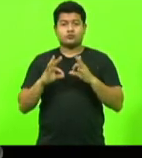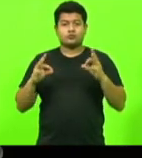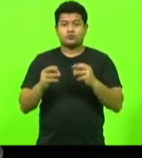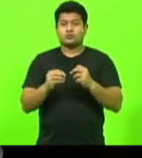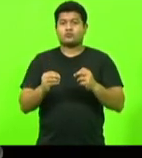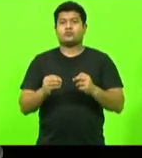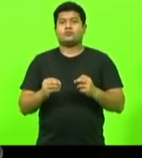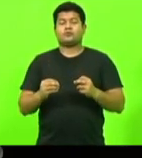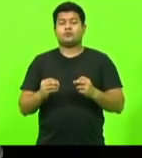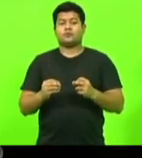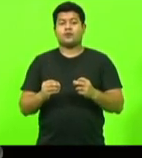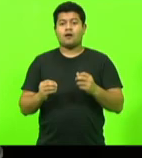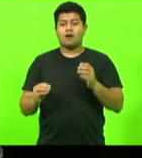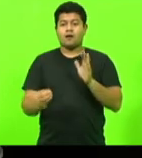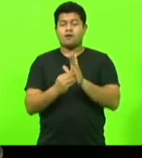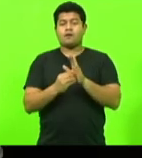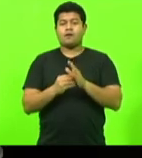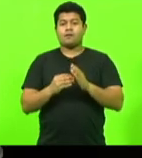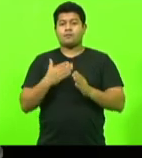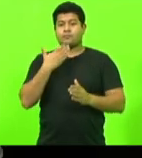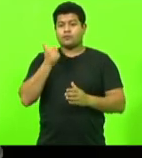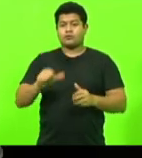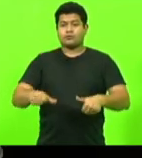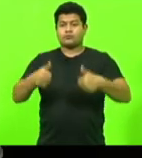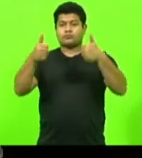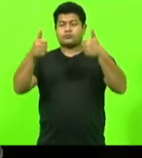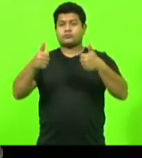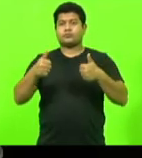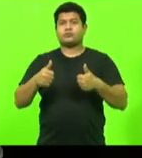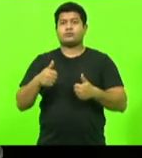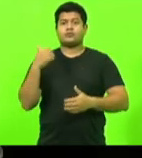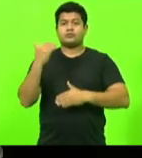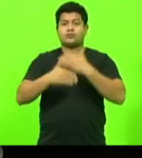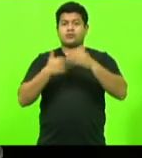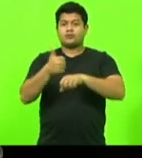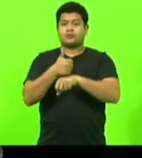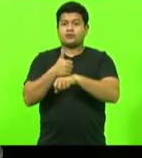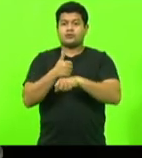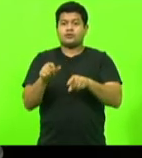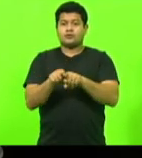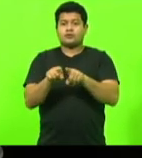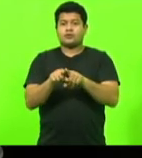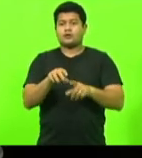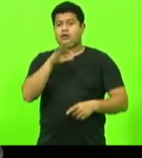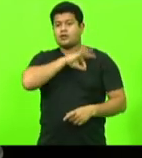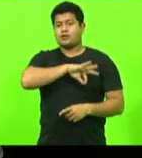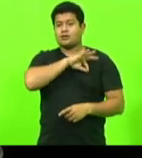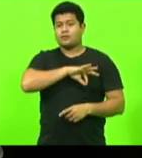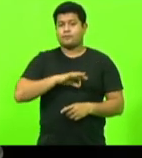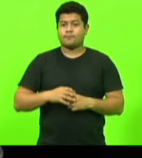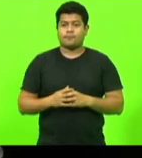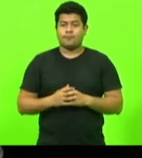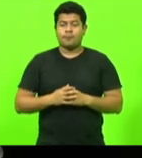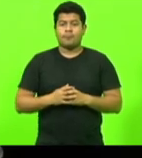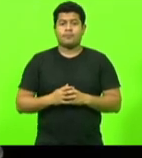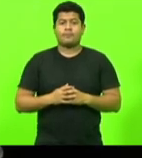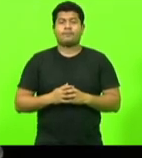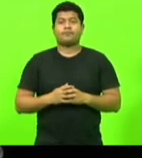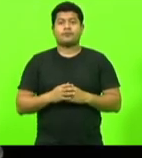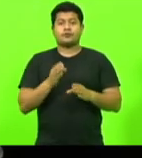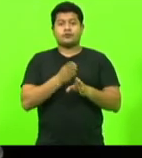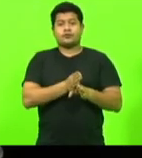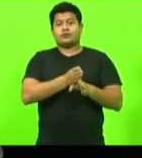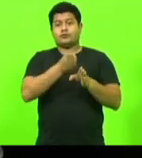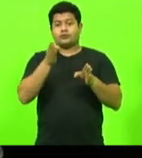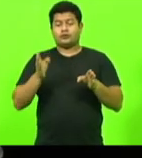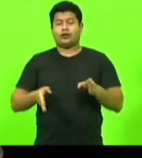as melhorias no plano de cargos e salários. Em fase subsequente, após aceitação e adequações sobre